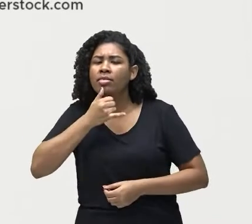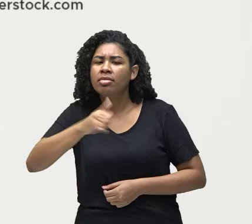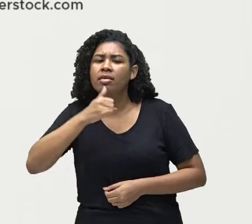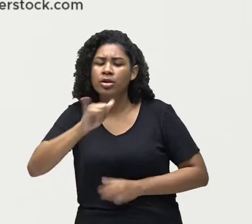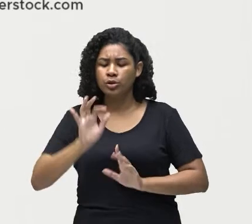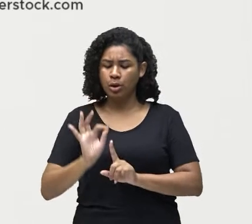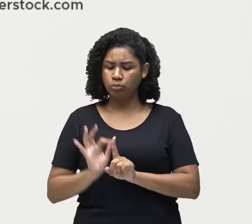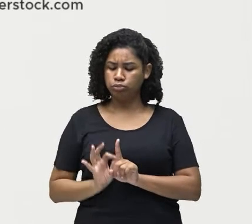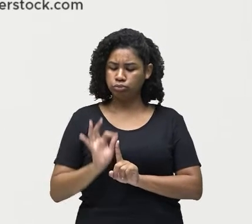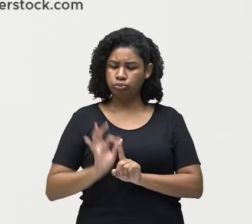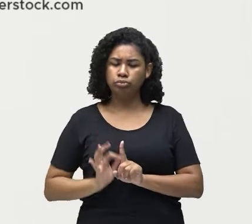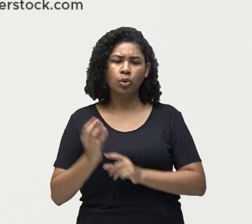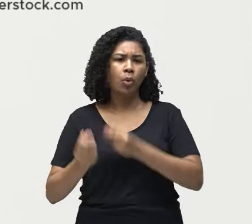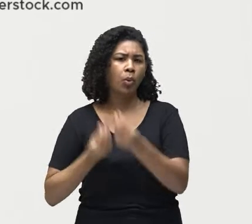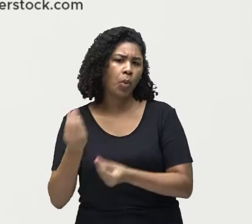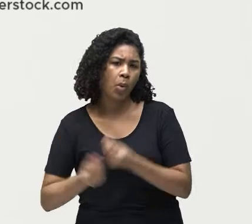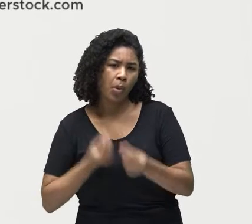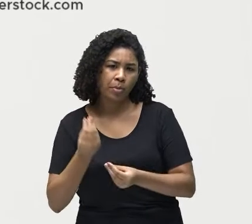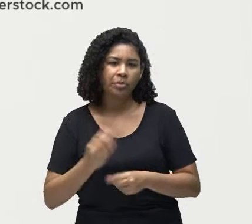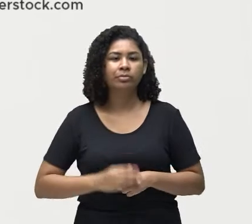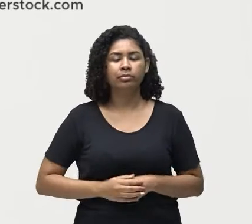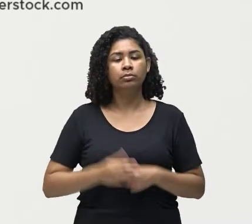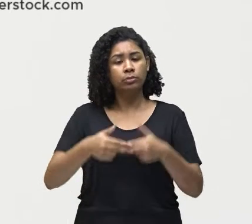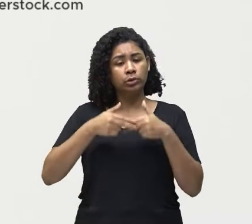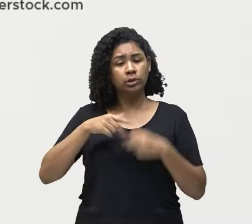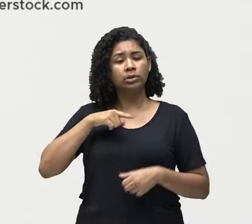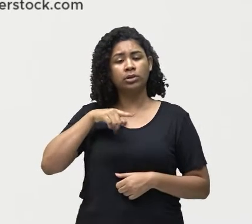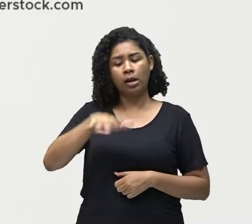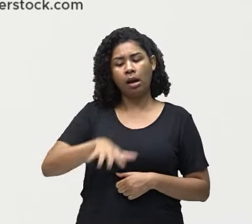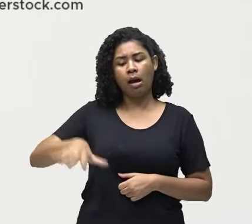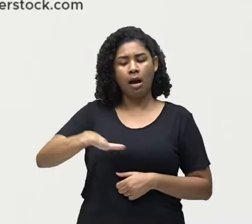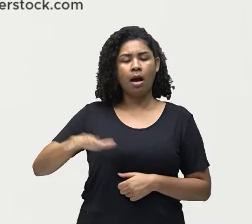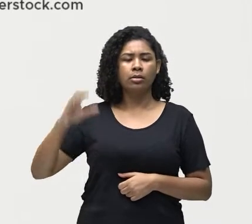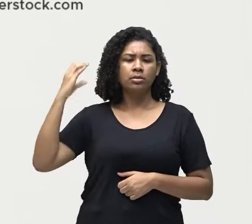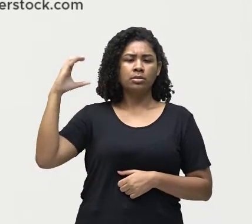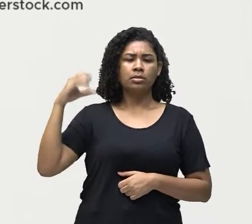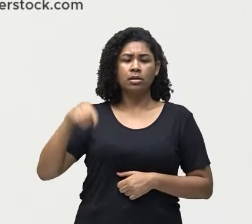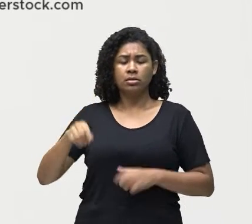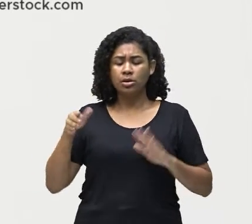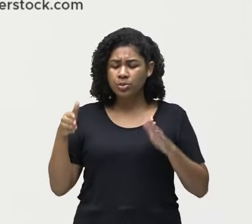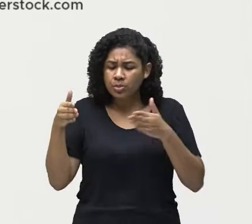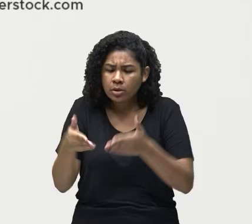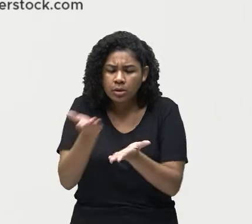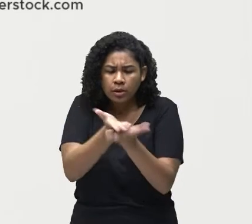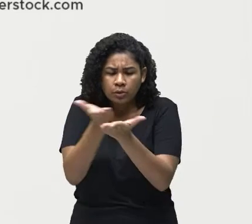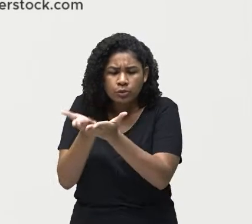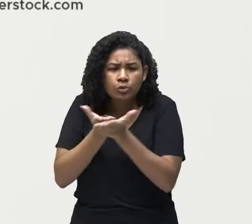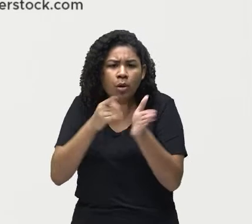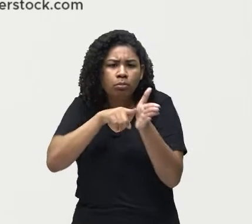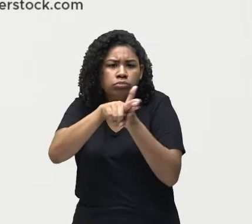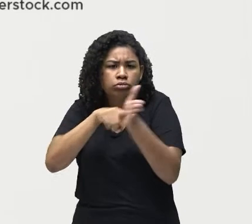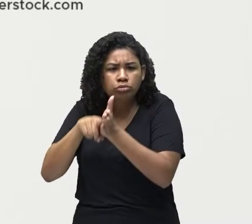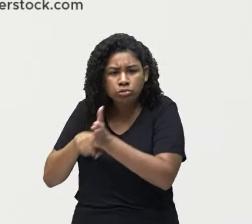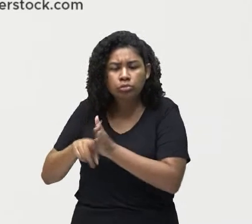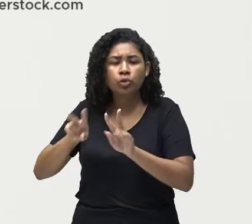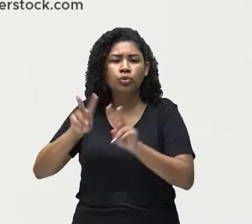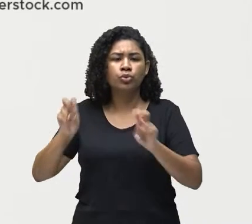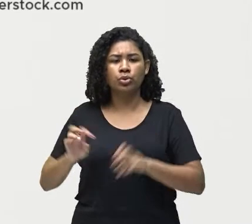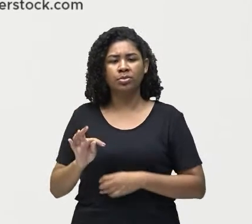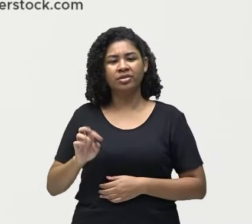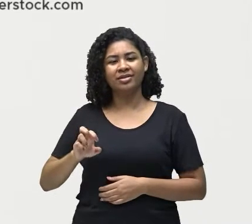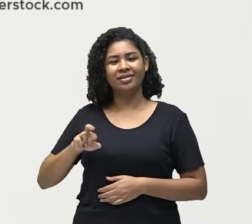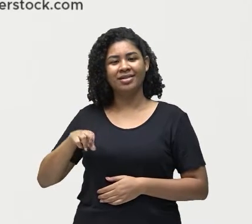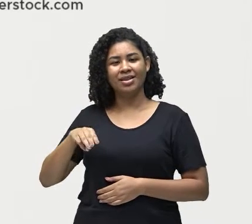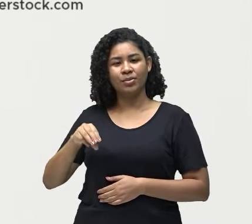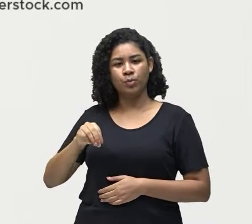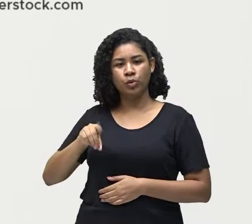área específica que vai realizar esses estudos relacionados à energia térmica, que é chamada de termodinâmica.